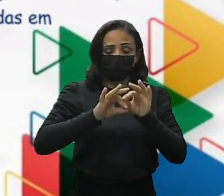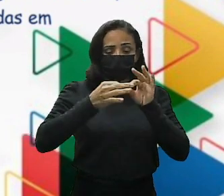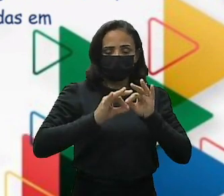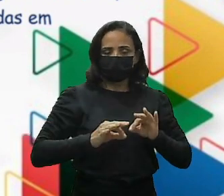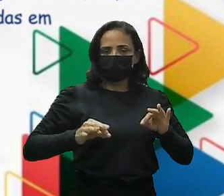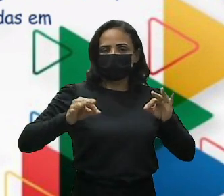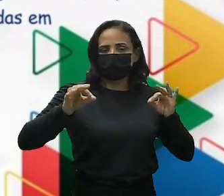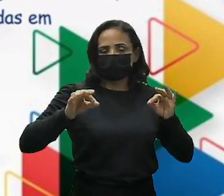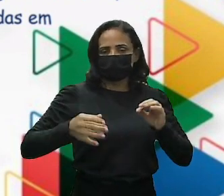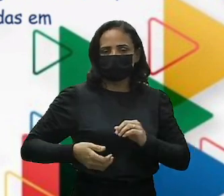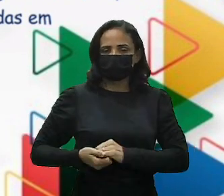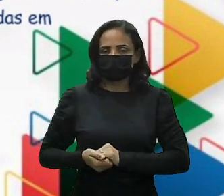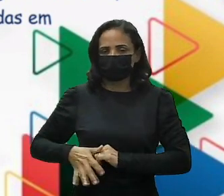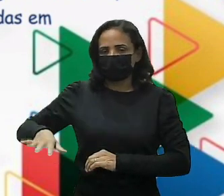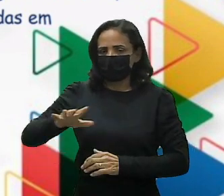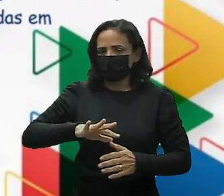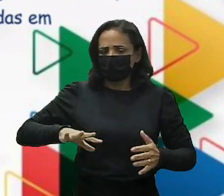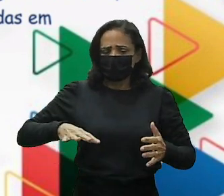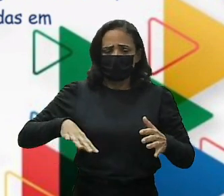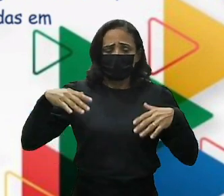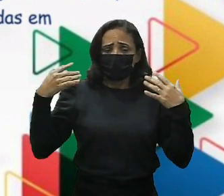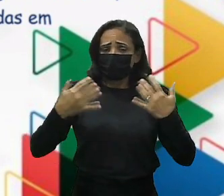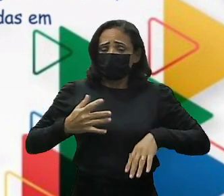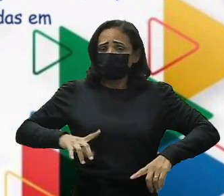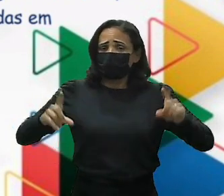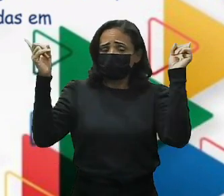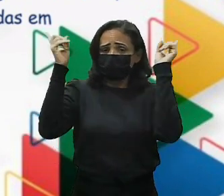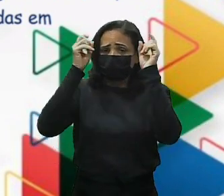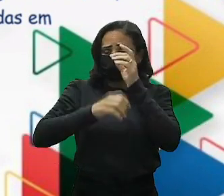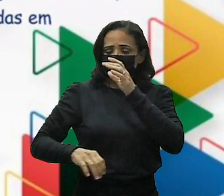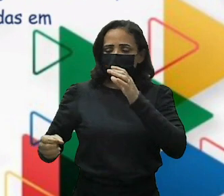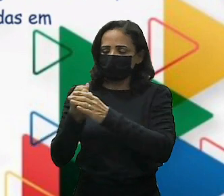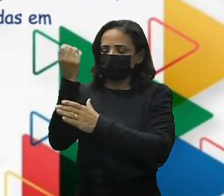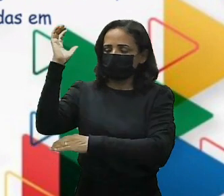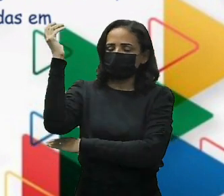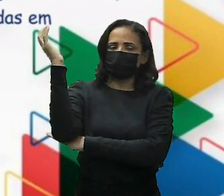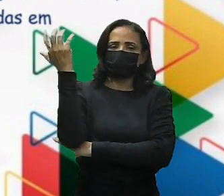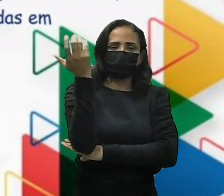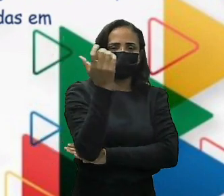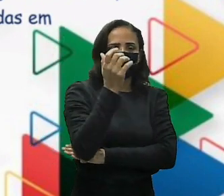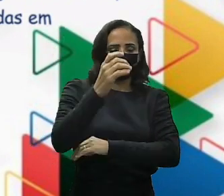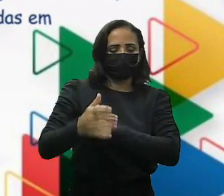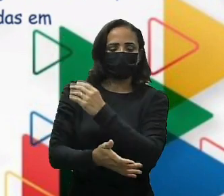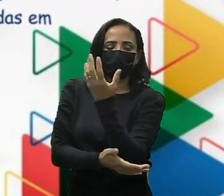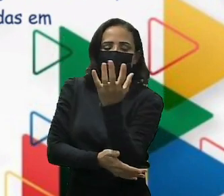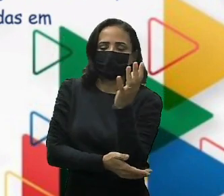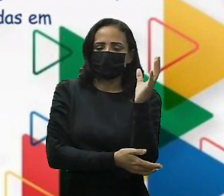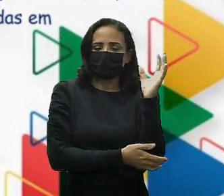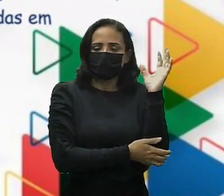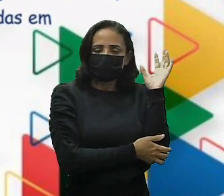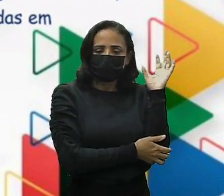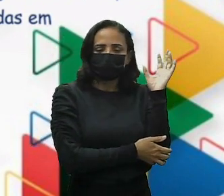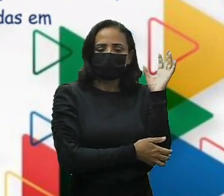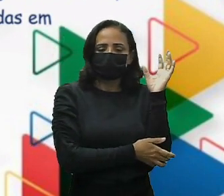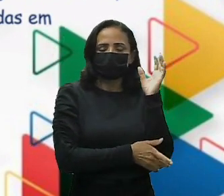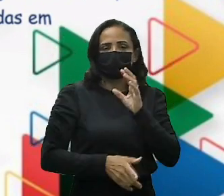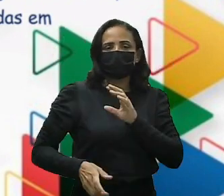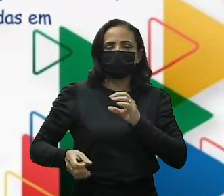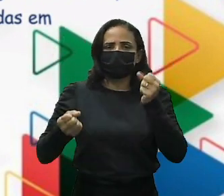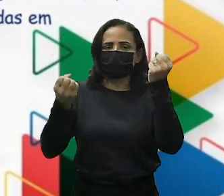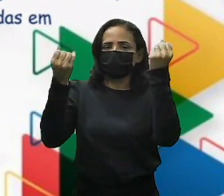distância. Esse desastre ambiental afetou o fitoplâncton, as esponjas, ele está botando